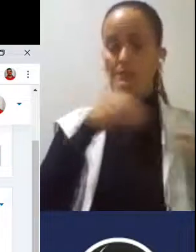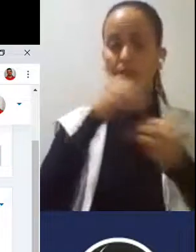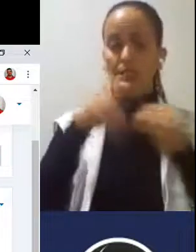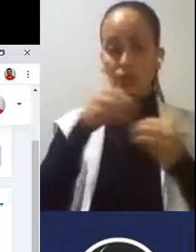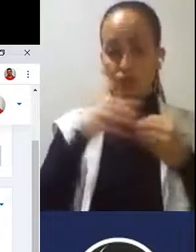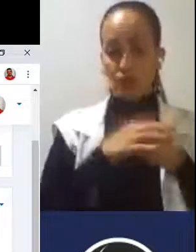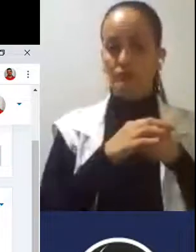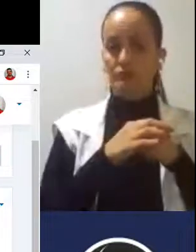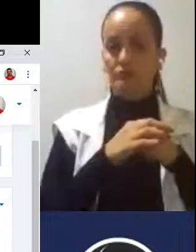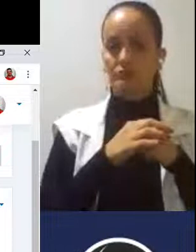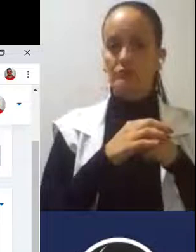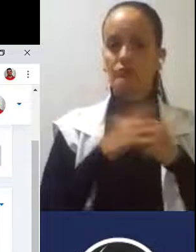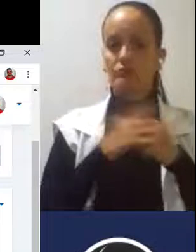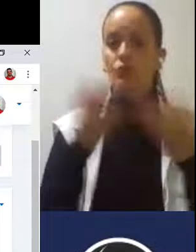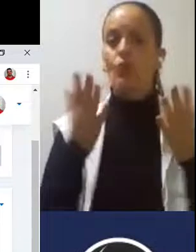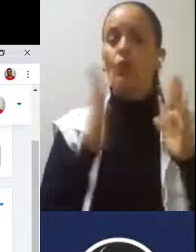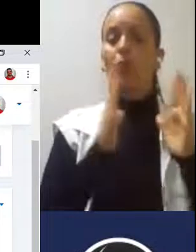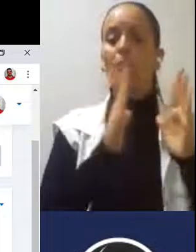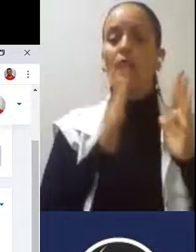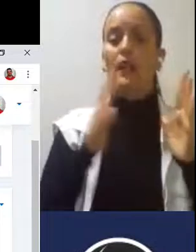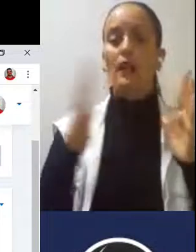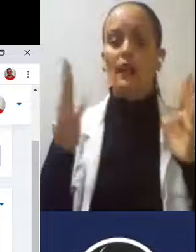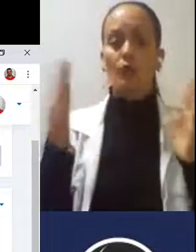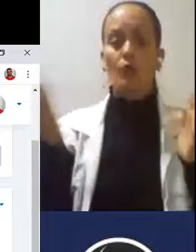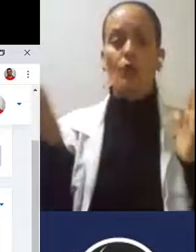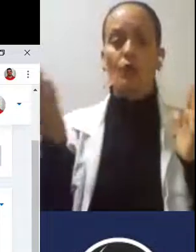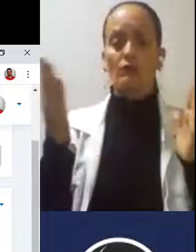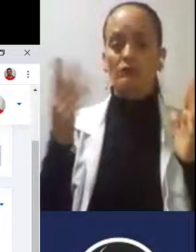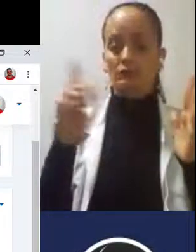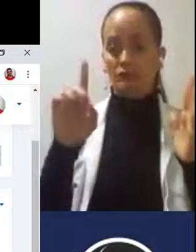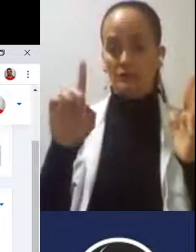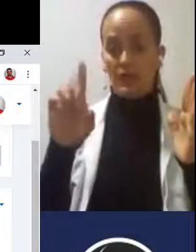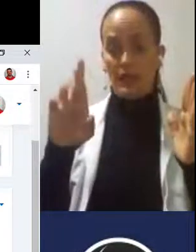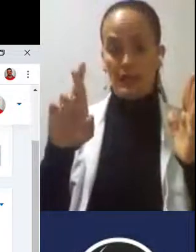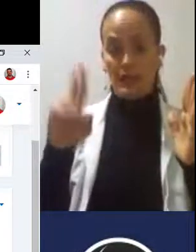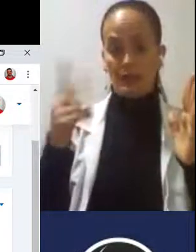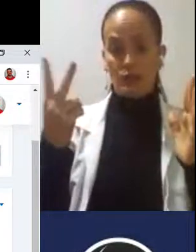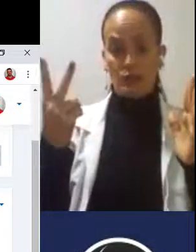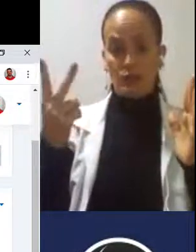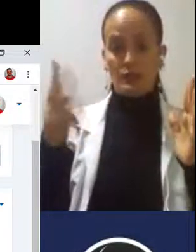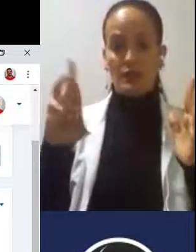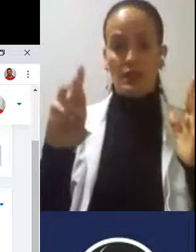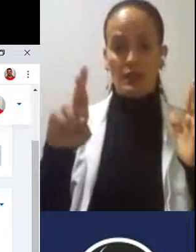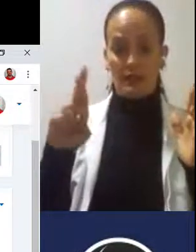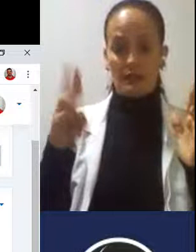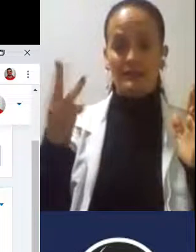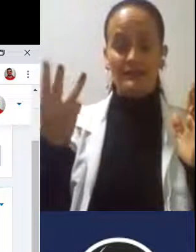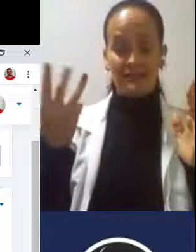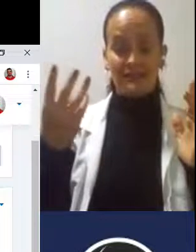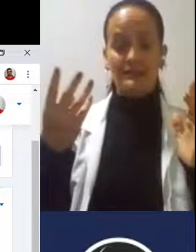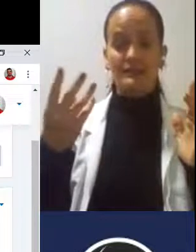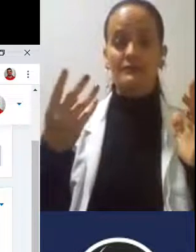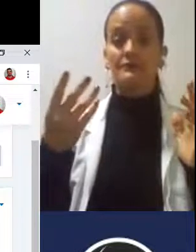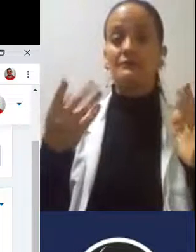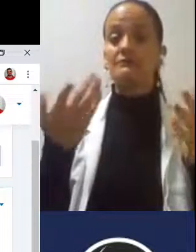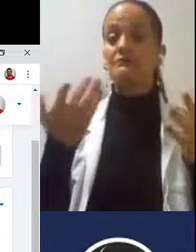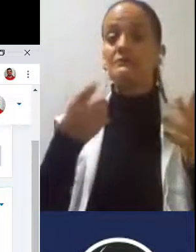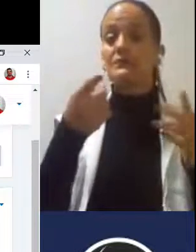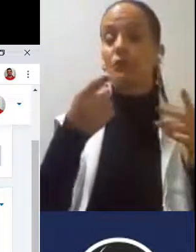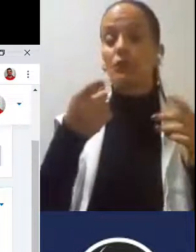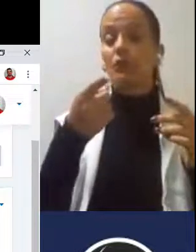estão em paralelo aqui no caso? R2 e R3, certo? Então, a fórmula para calcular a resistência equivalente quando